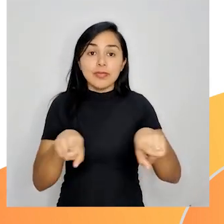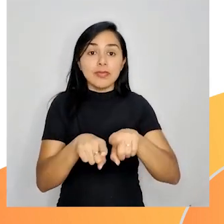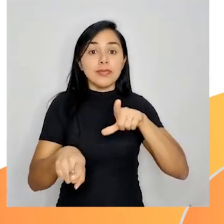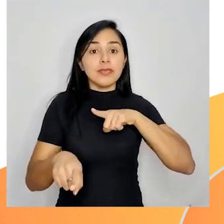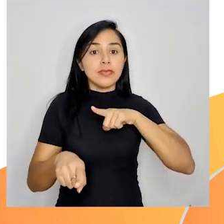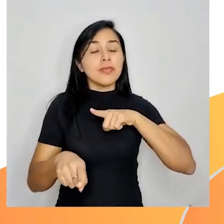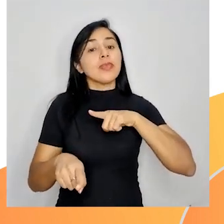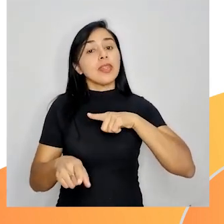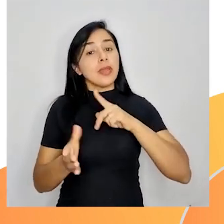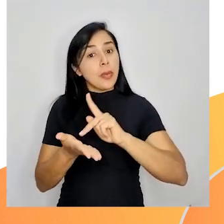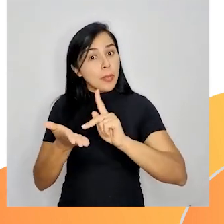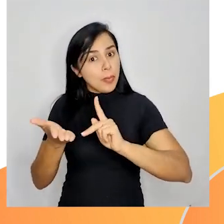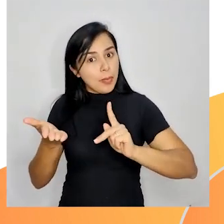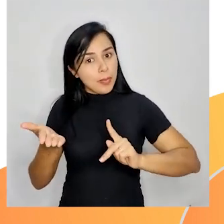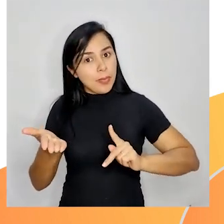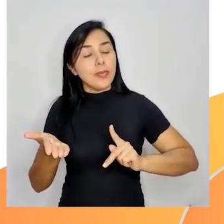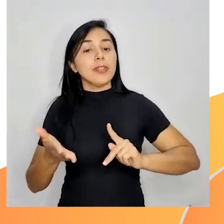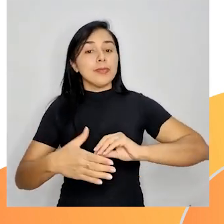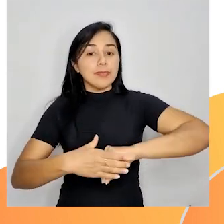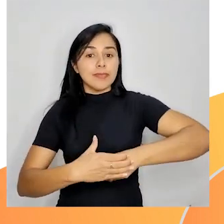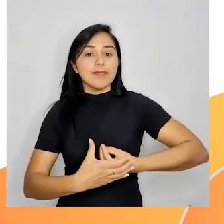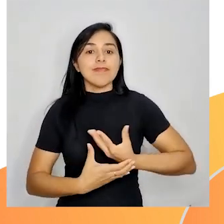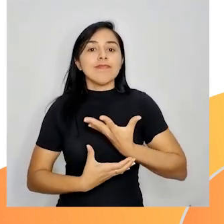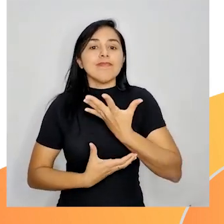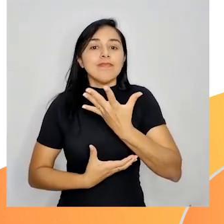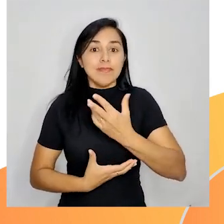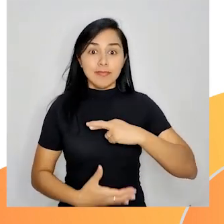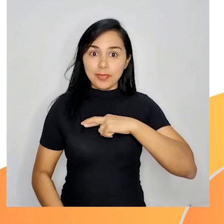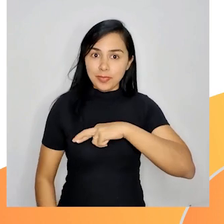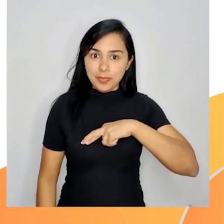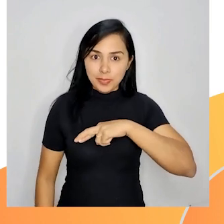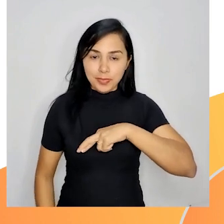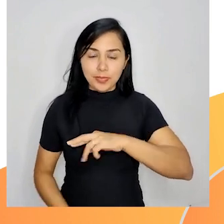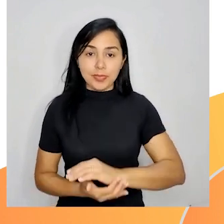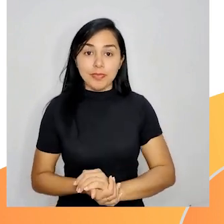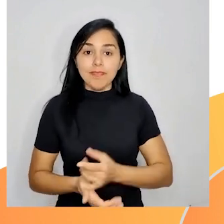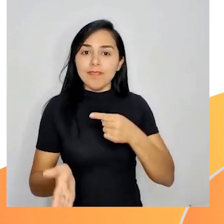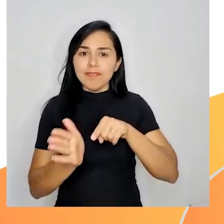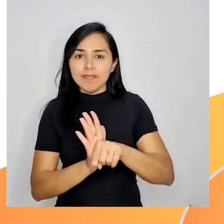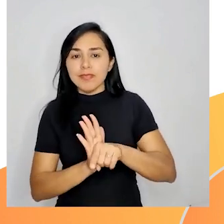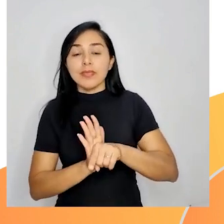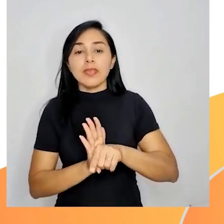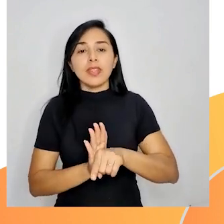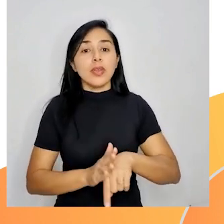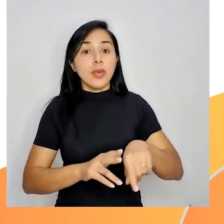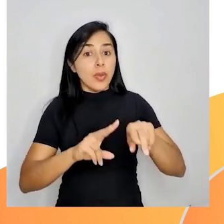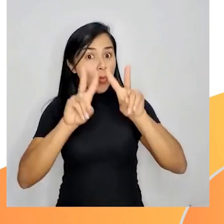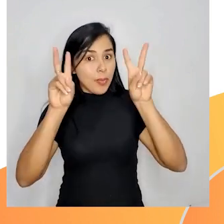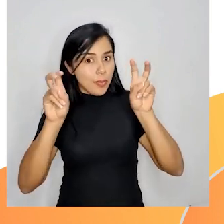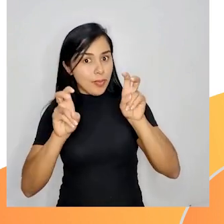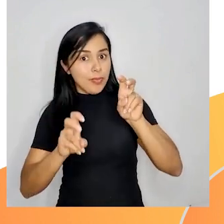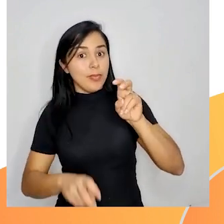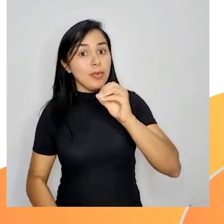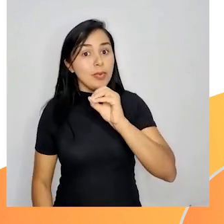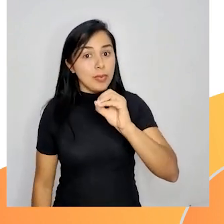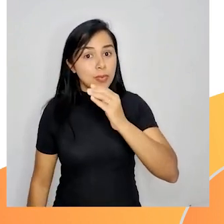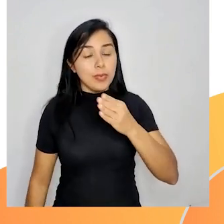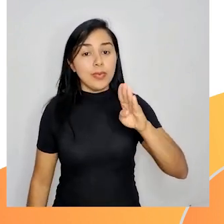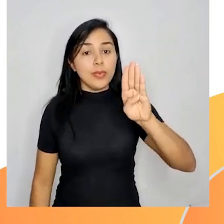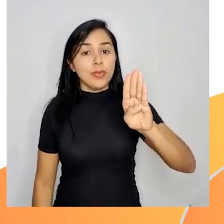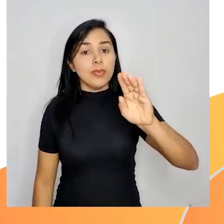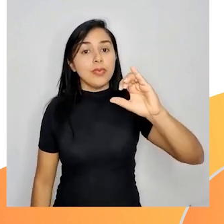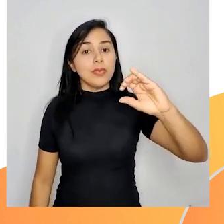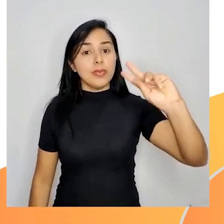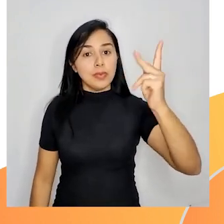lírico-amorosos. Mas, afinal de contas, o poema O Bicho, ele é engajado social ou ele é